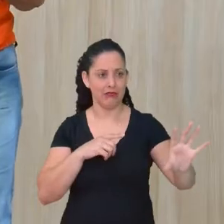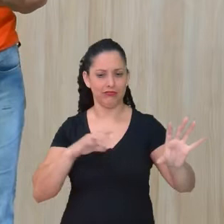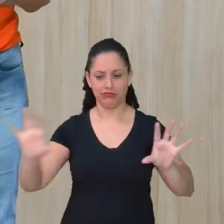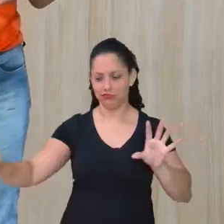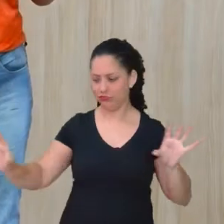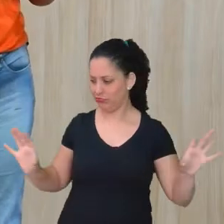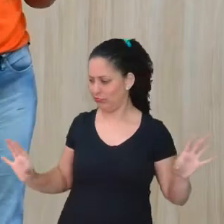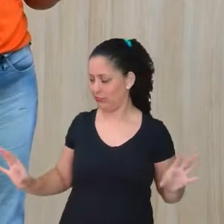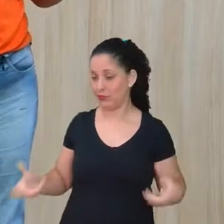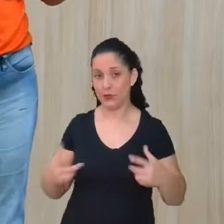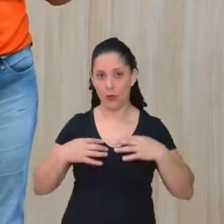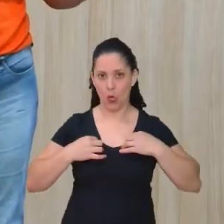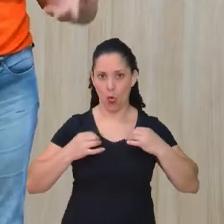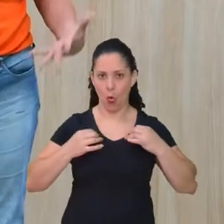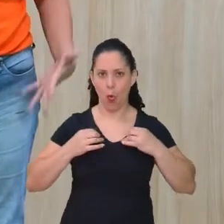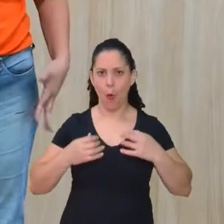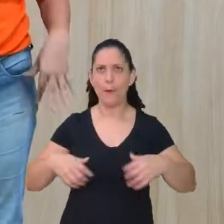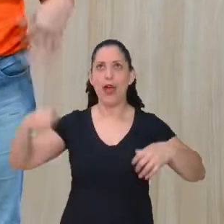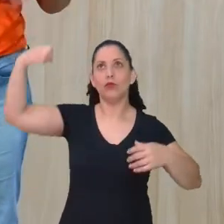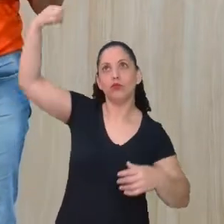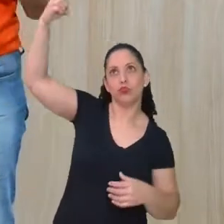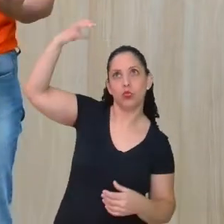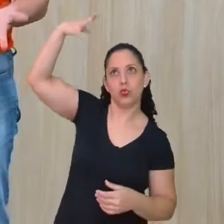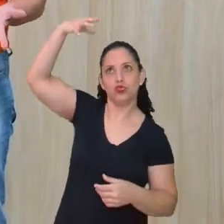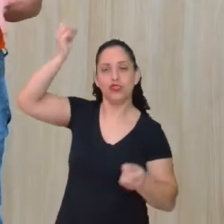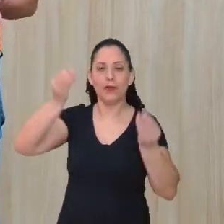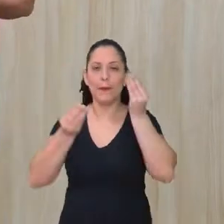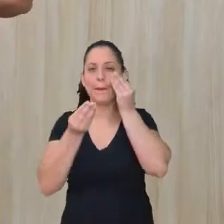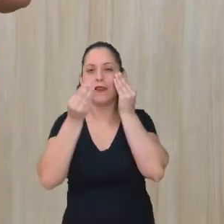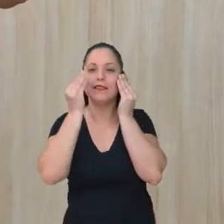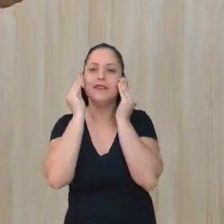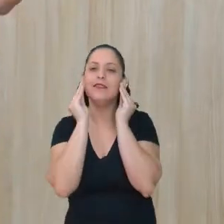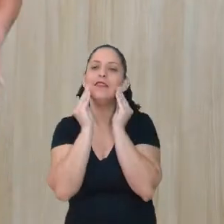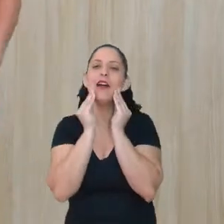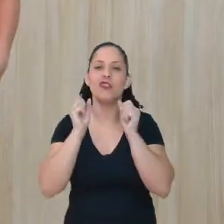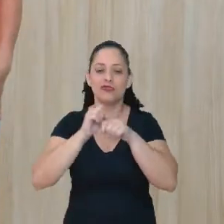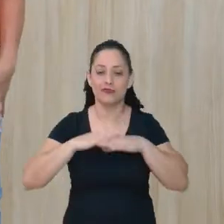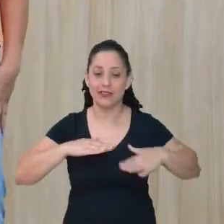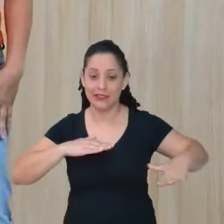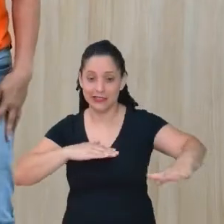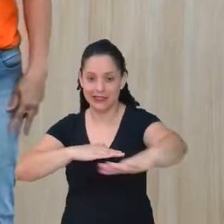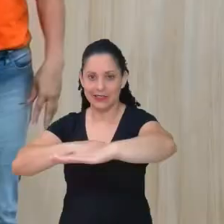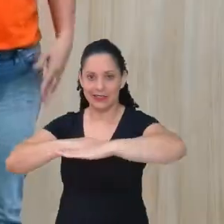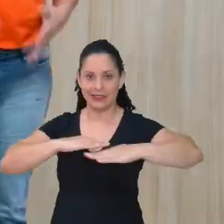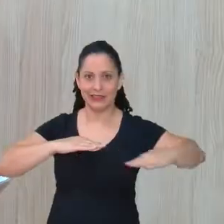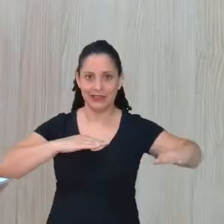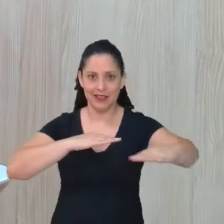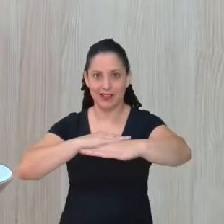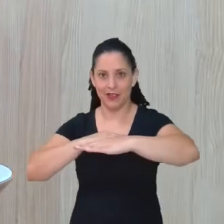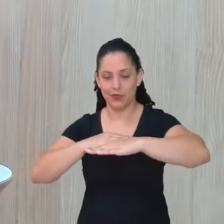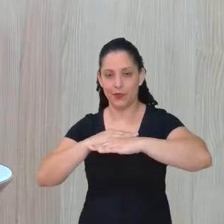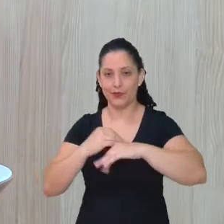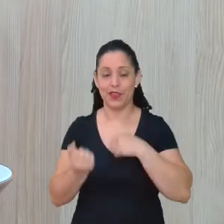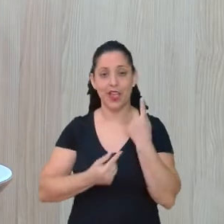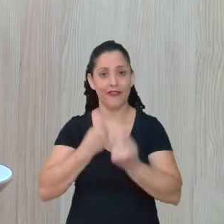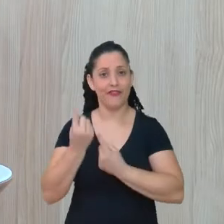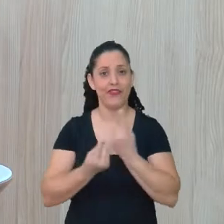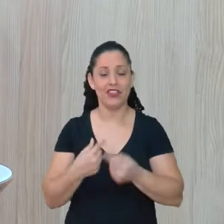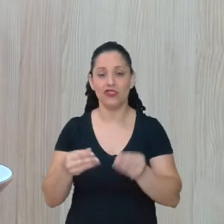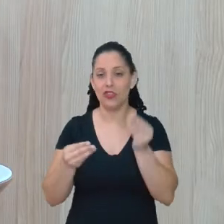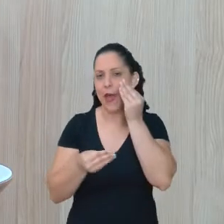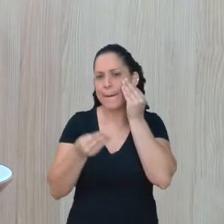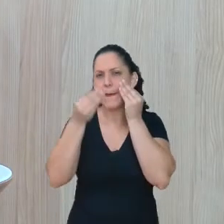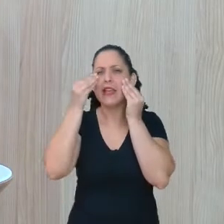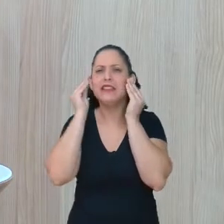figurino, sonoplastia, cenário, maquiagem. Às vezes a própria maquiagem é o cenário, ou seja, diz